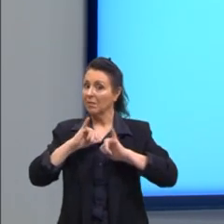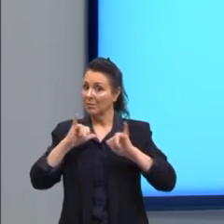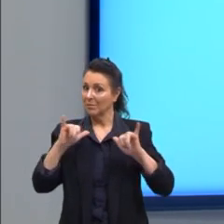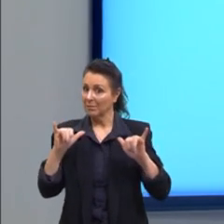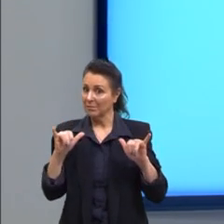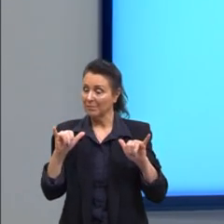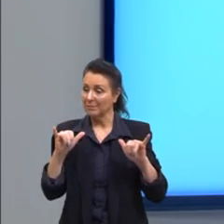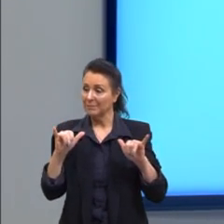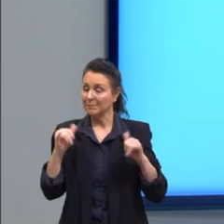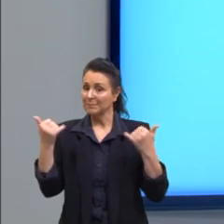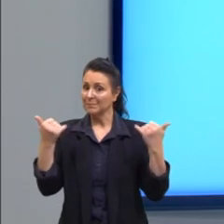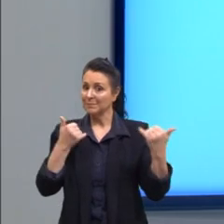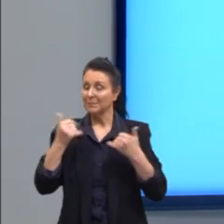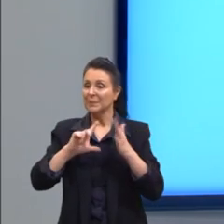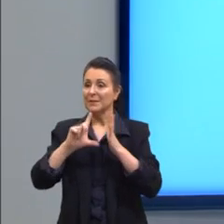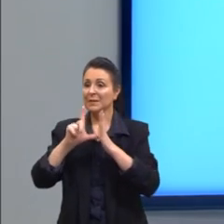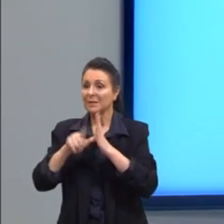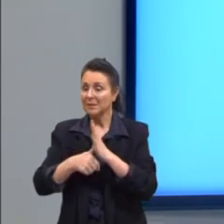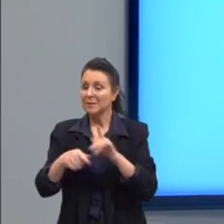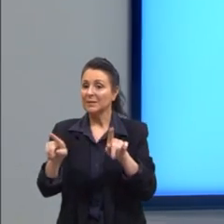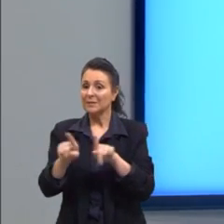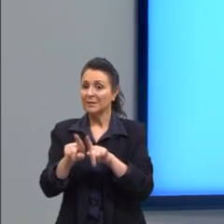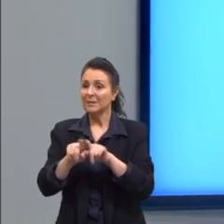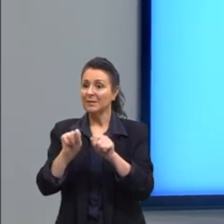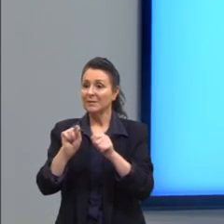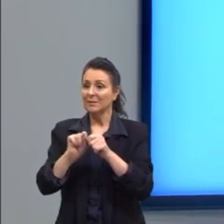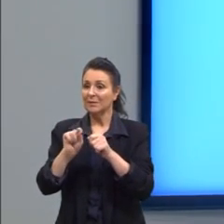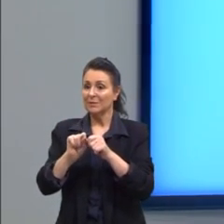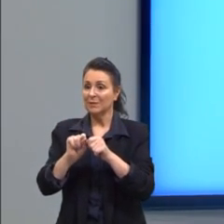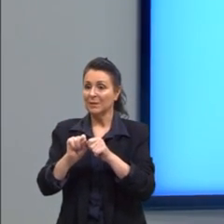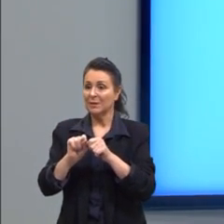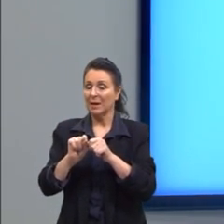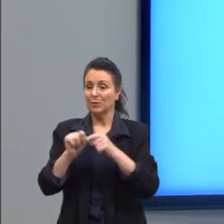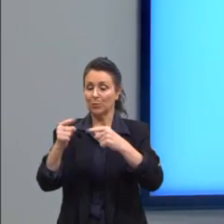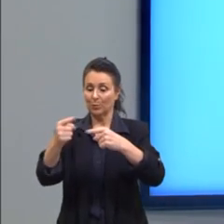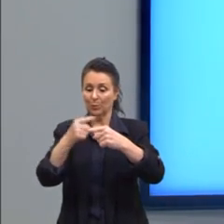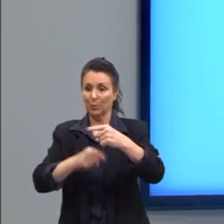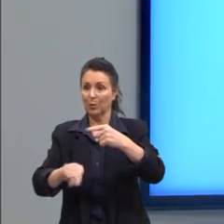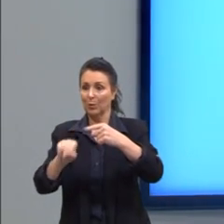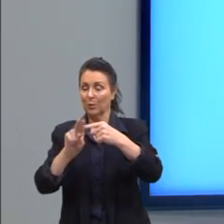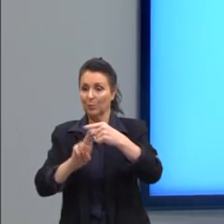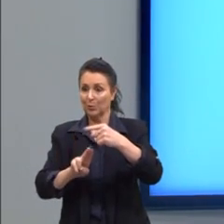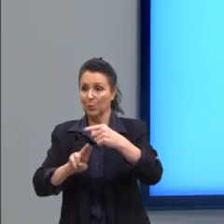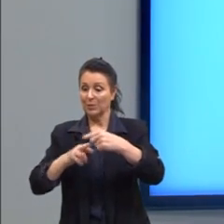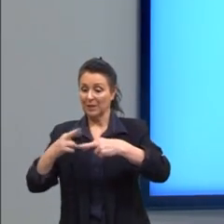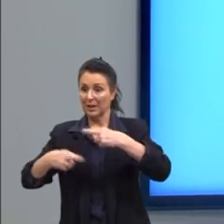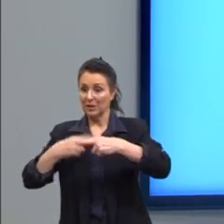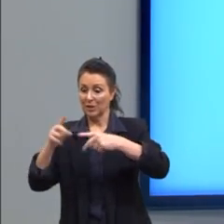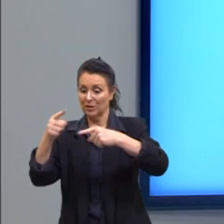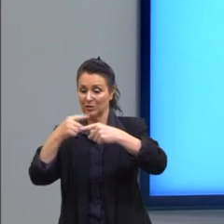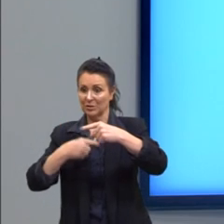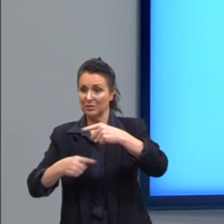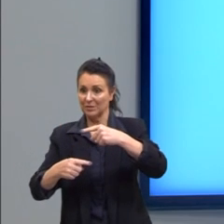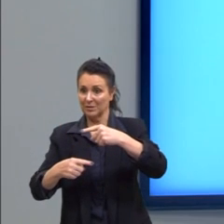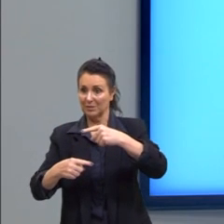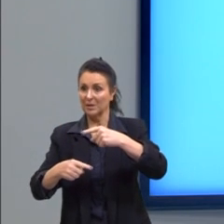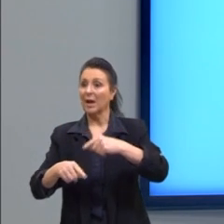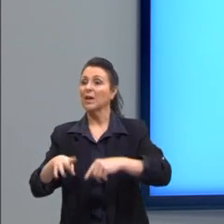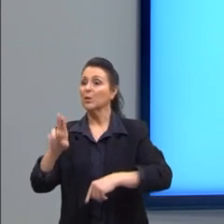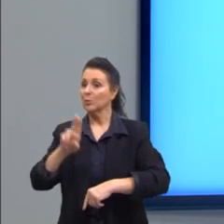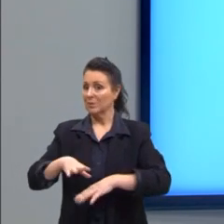enunciado e depois eu também faço para os reagentes e através destes cálculos aí a